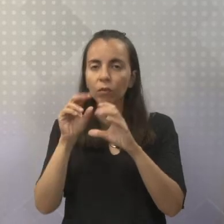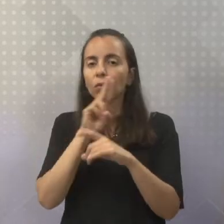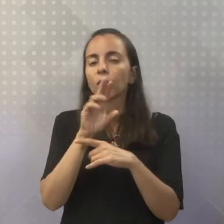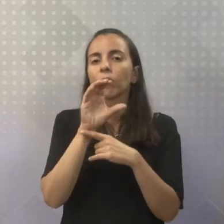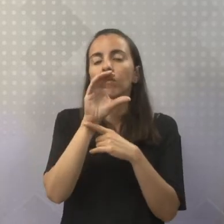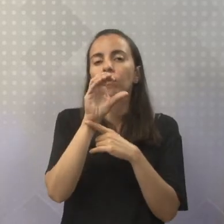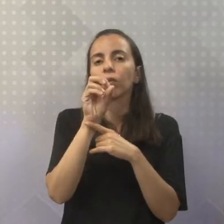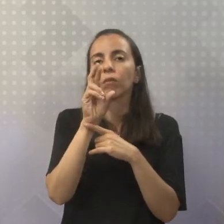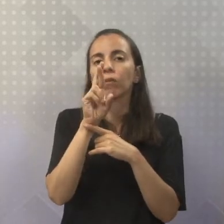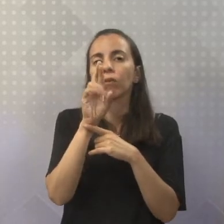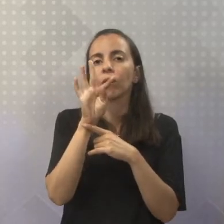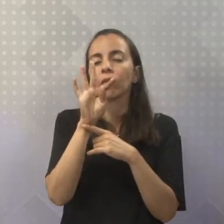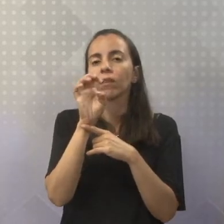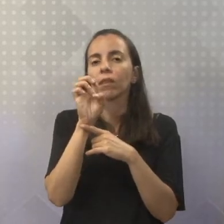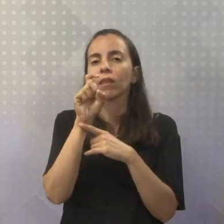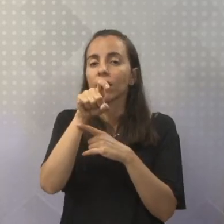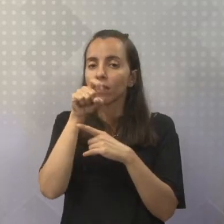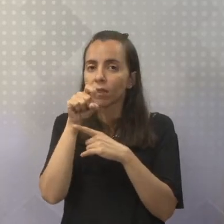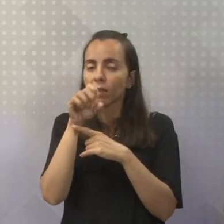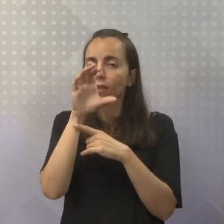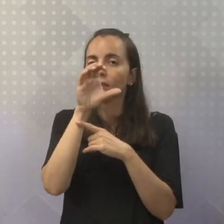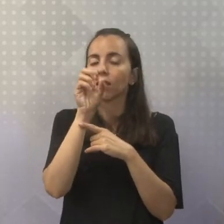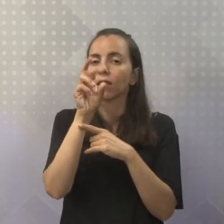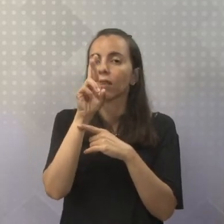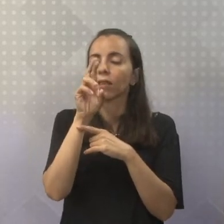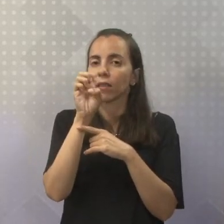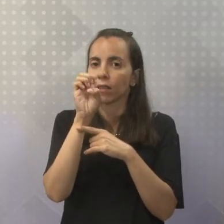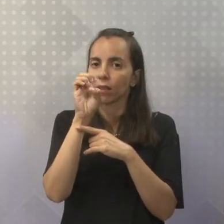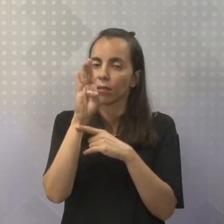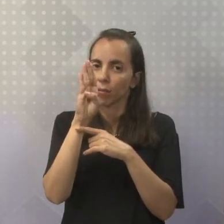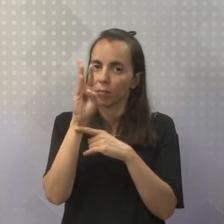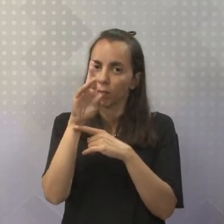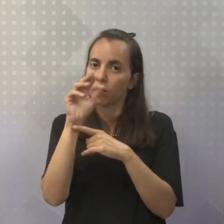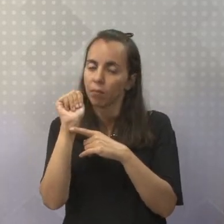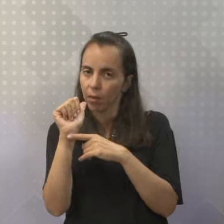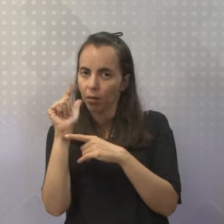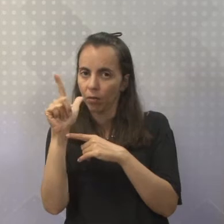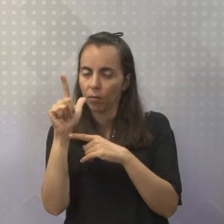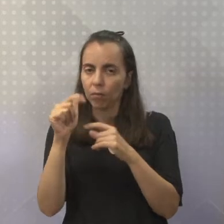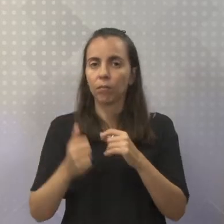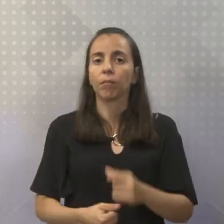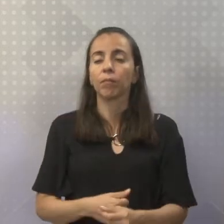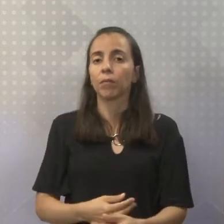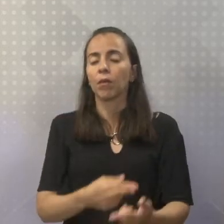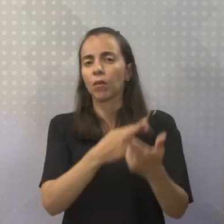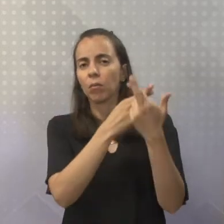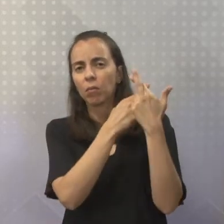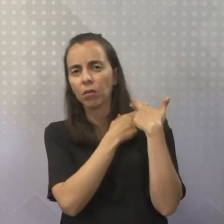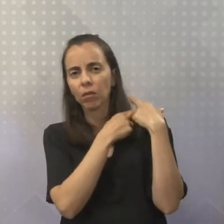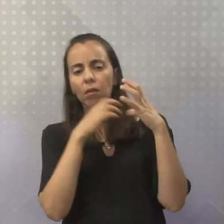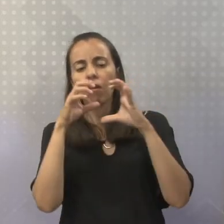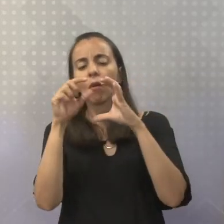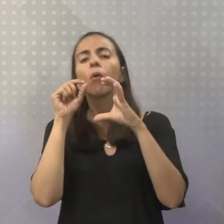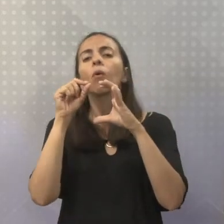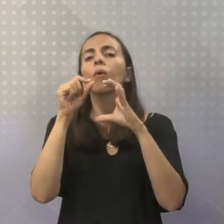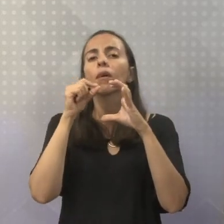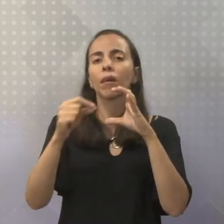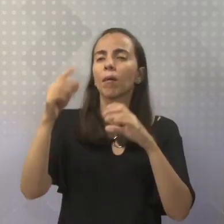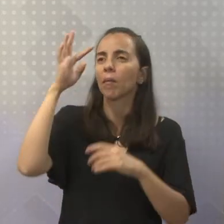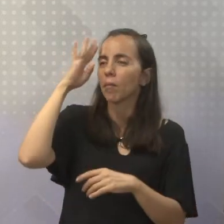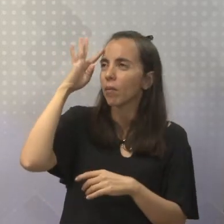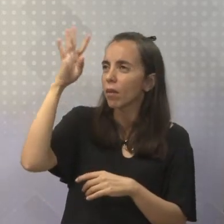cerebral, córtex cerebral, aliás. O responsável pelo pensamento, pela visão,